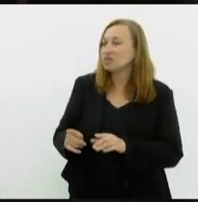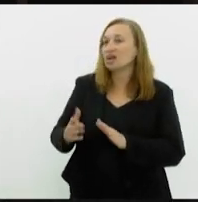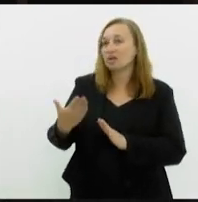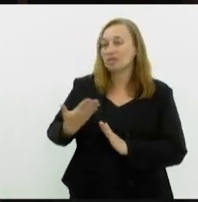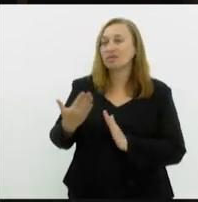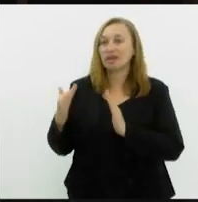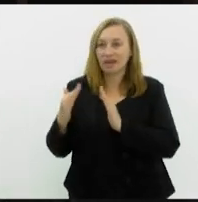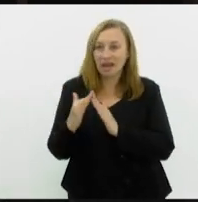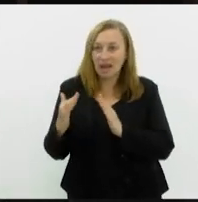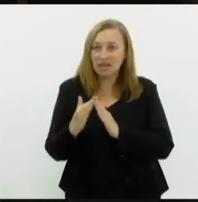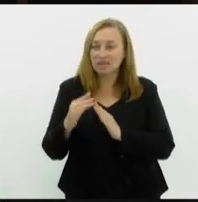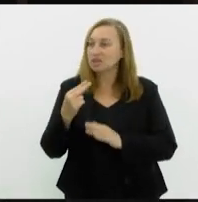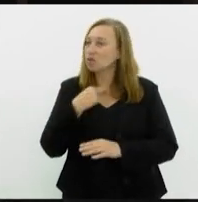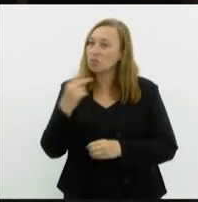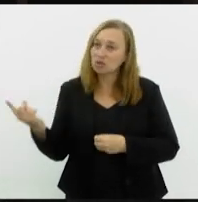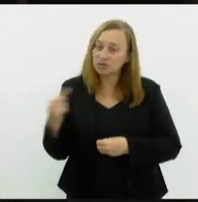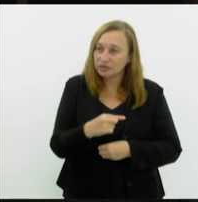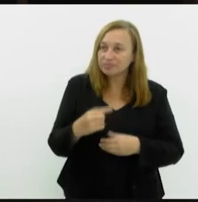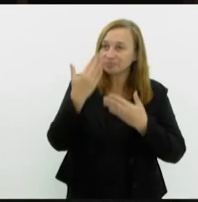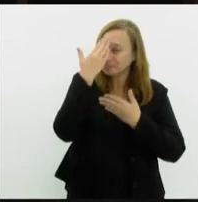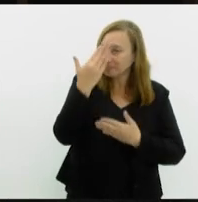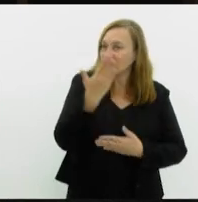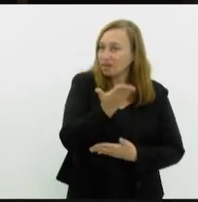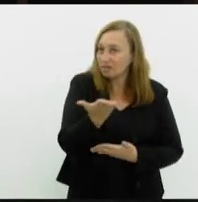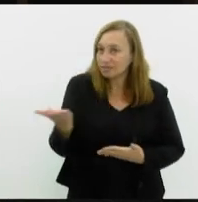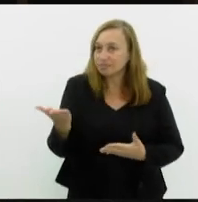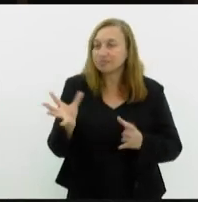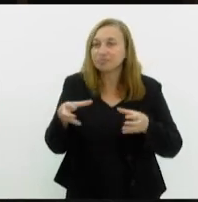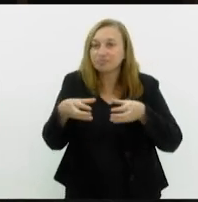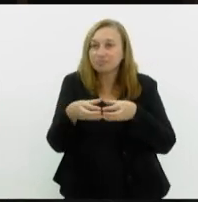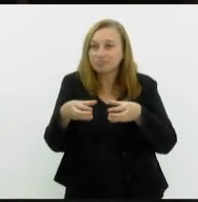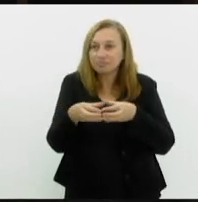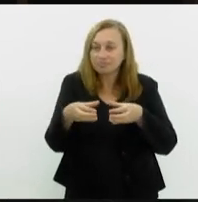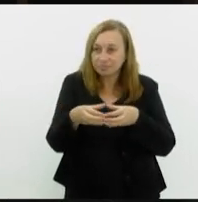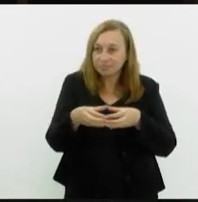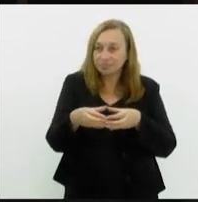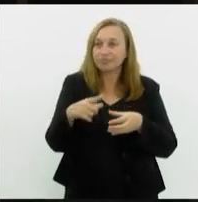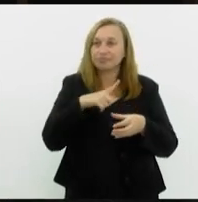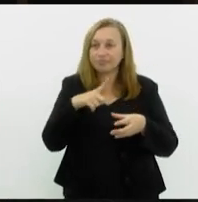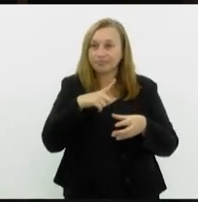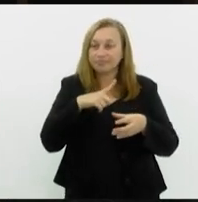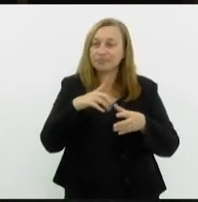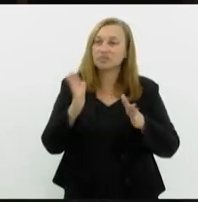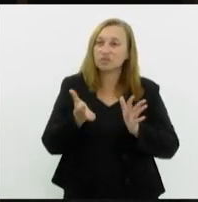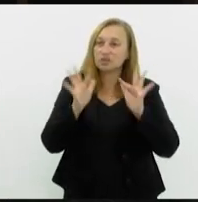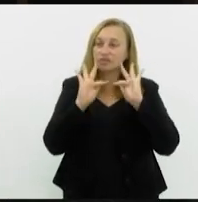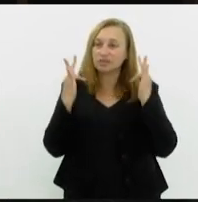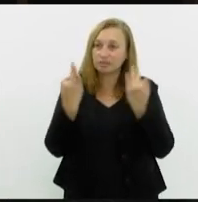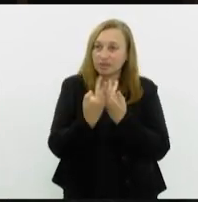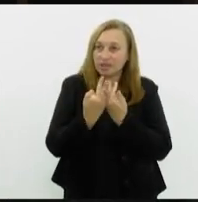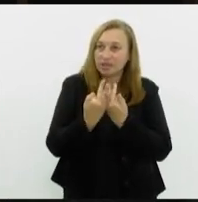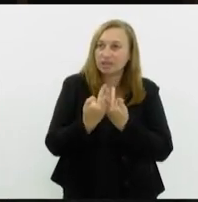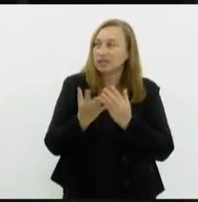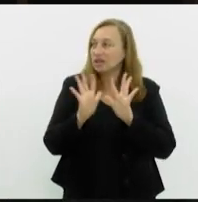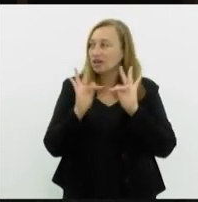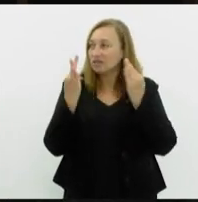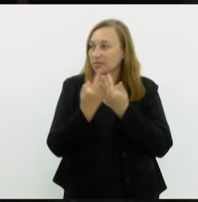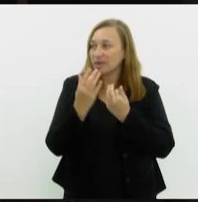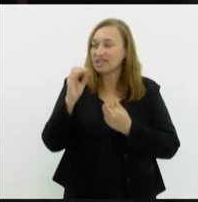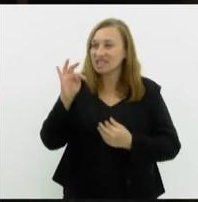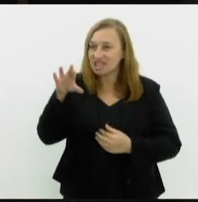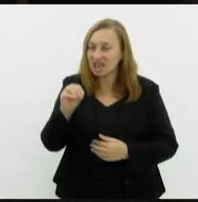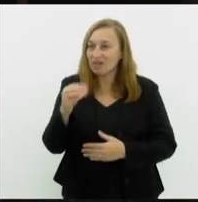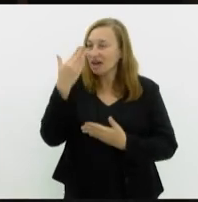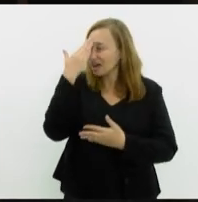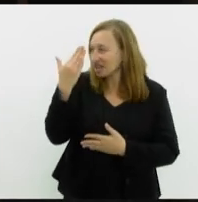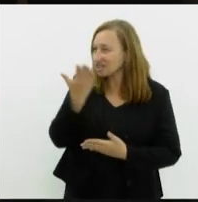vir. Então, eu agradeço a todos vocês, a essa equipe que a gente montou, que hoje passa a ser uma família. É a família Santiago. É graças